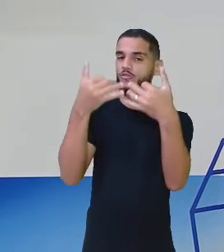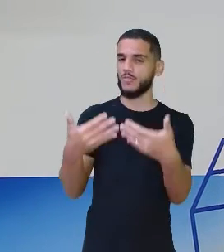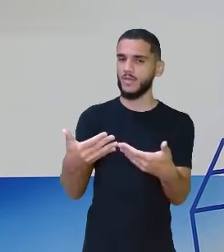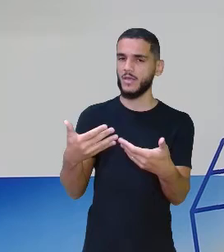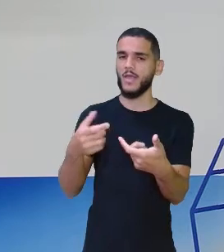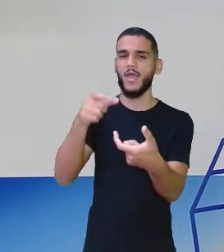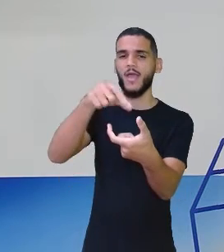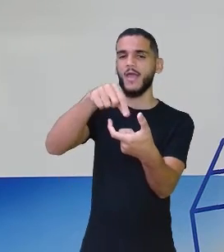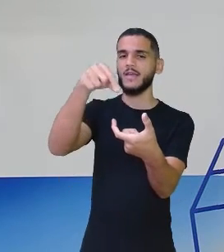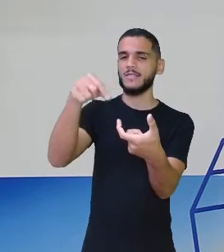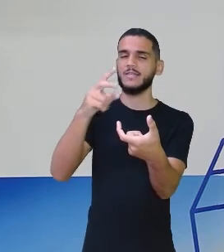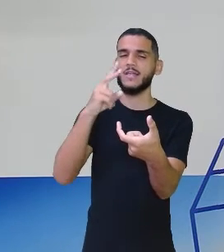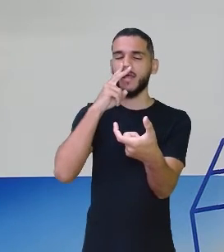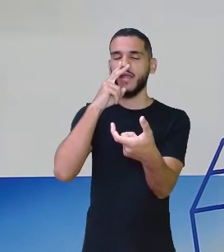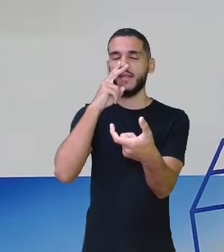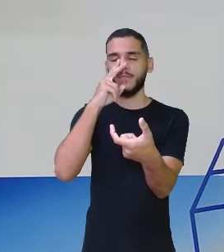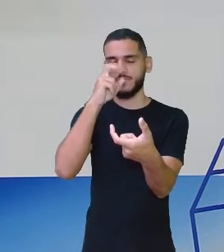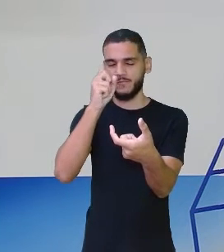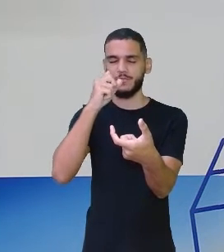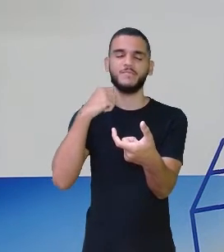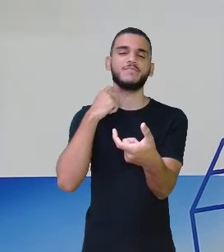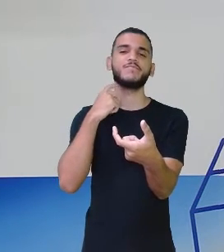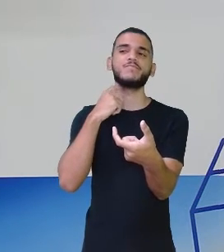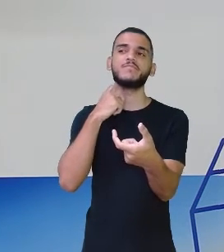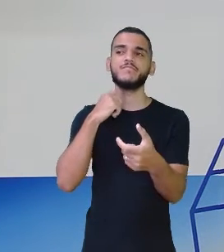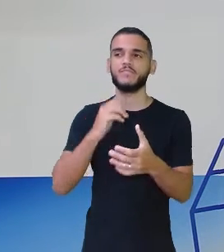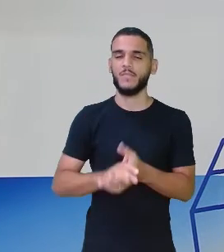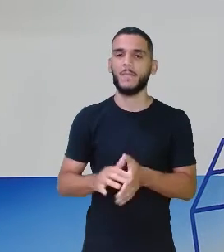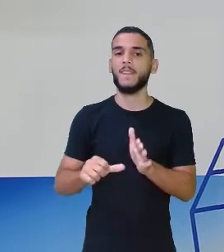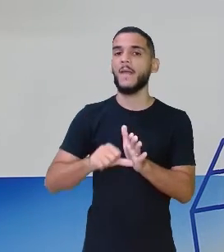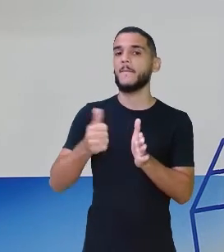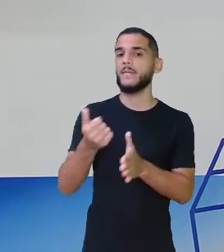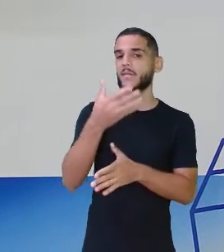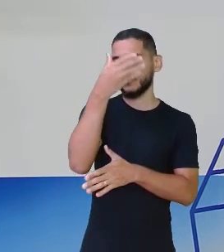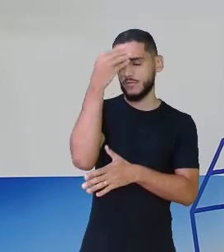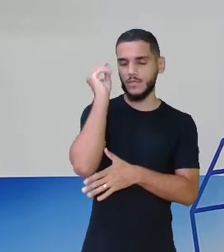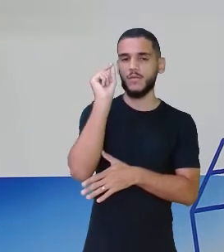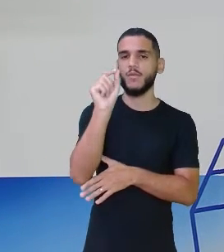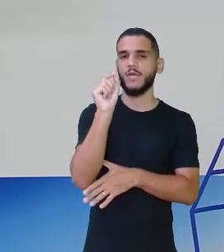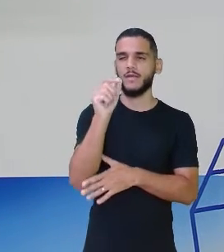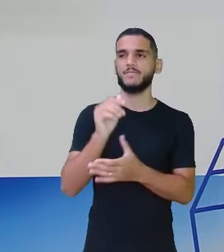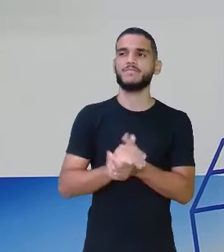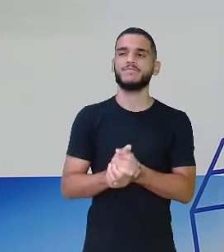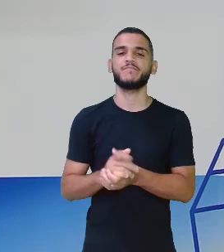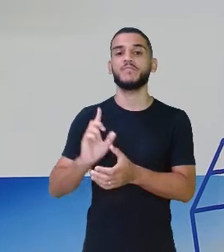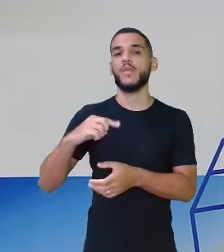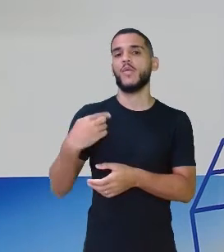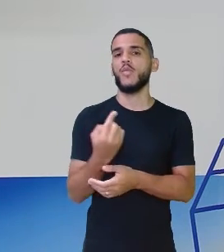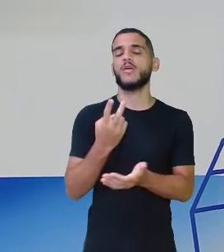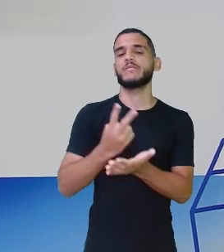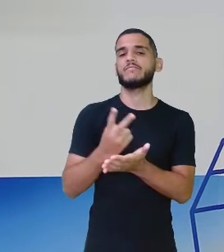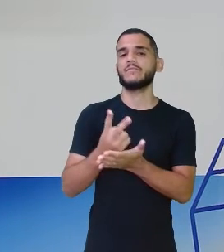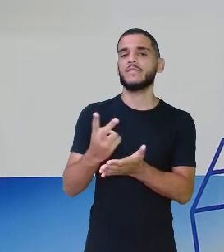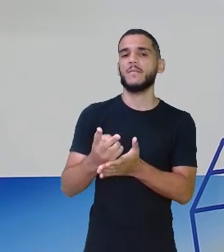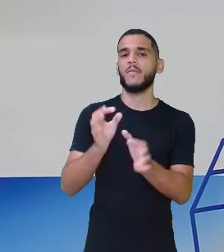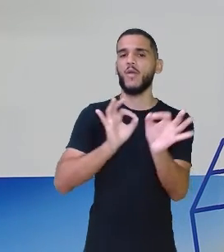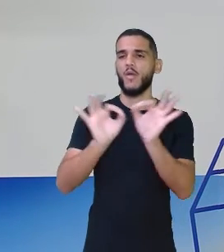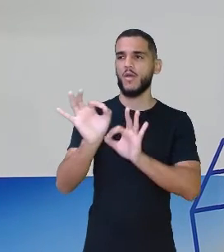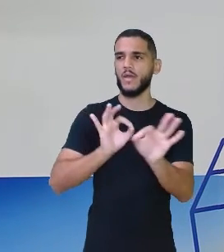sílabas tônicas. Vê só, primeiramente, não esquece, quando a gente vai fazer a